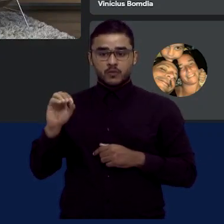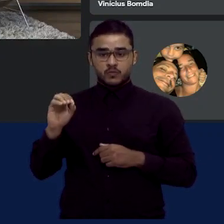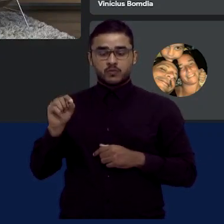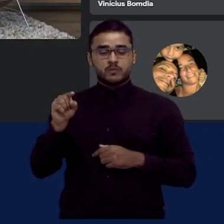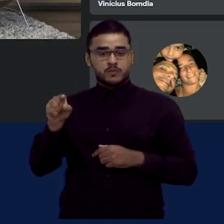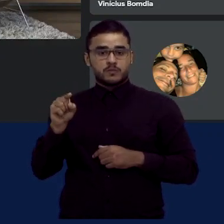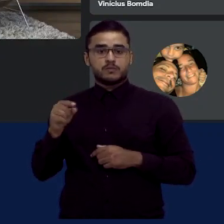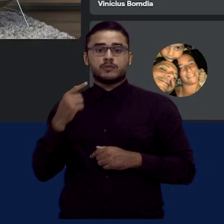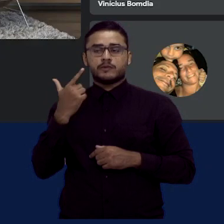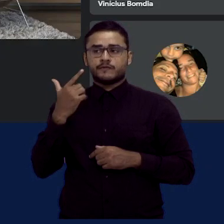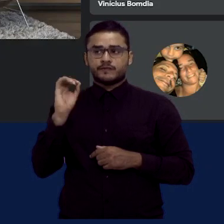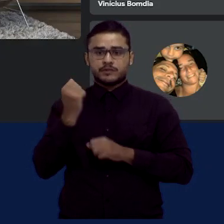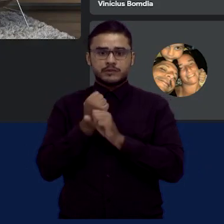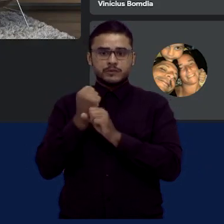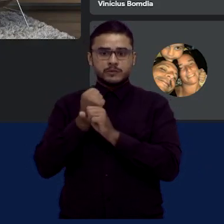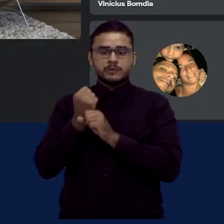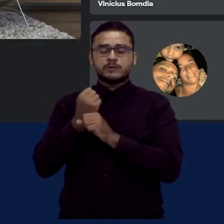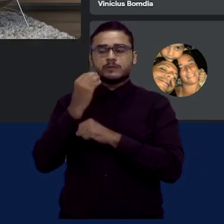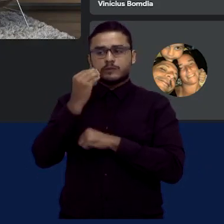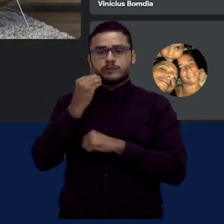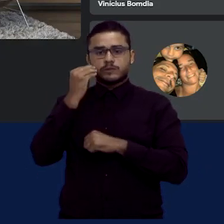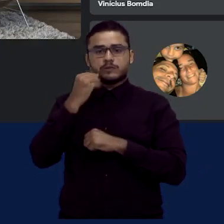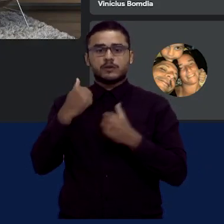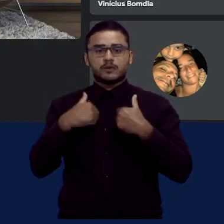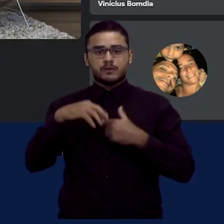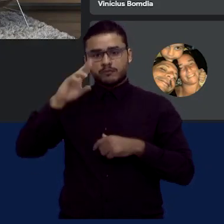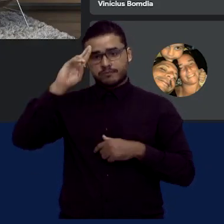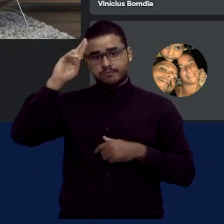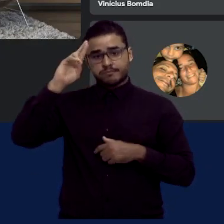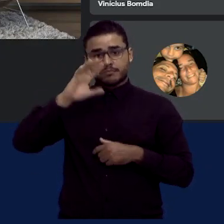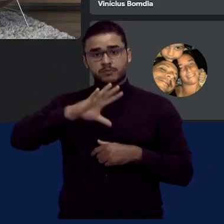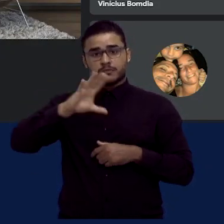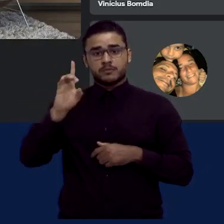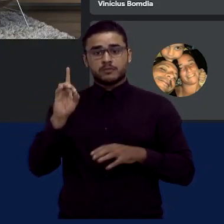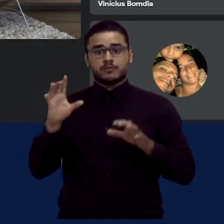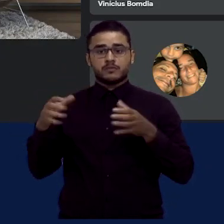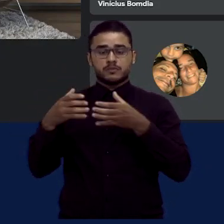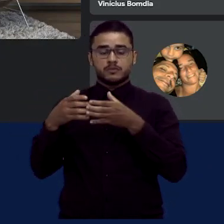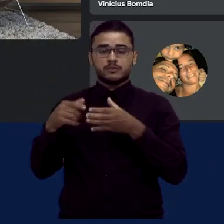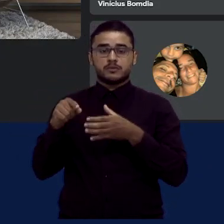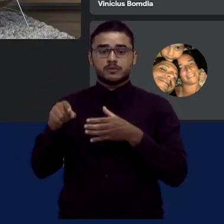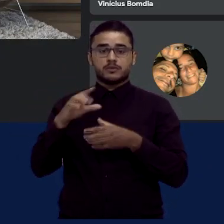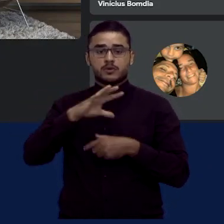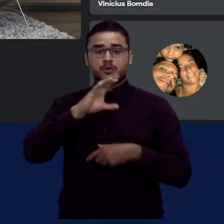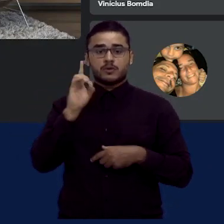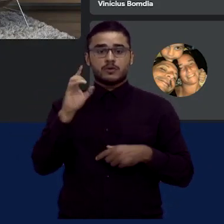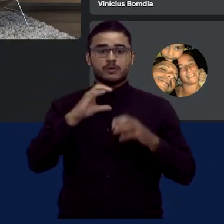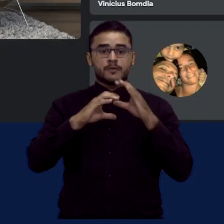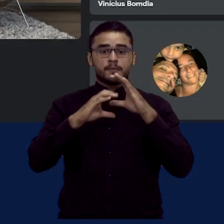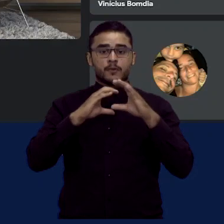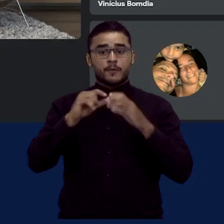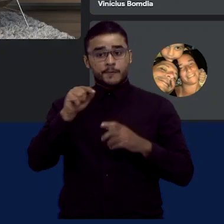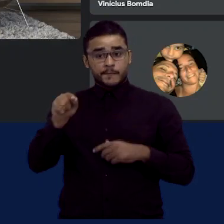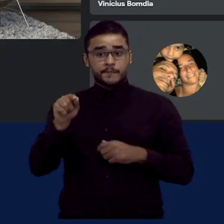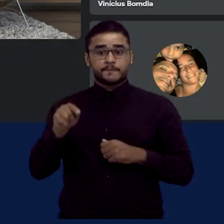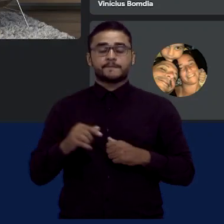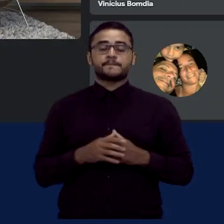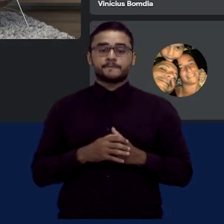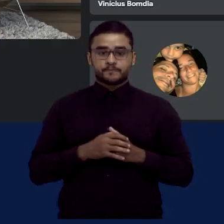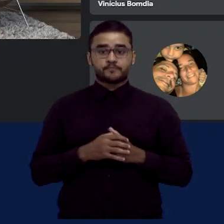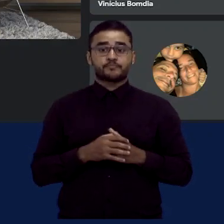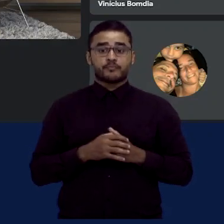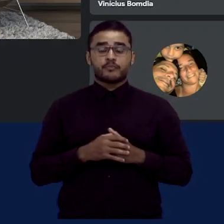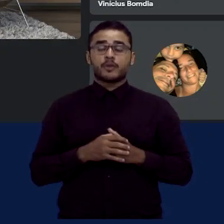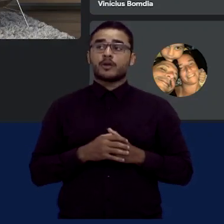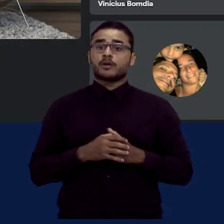anos de tradição, sou um dos diretores de lá, os coordenadores de lá, sou coordenador de comunicação lá. Boa parte